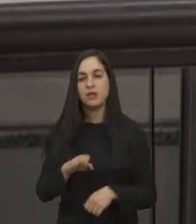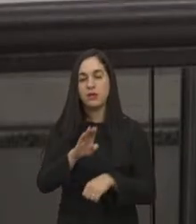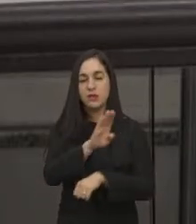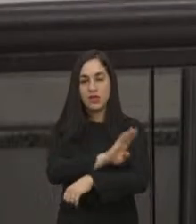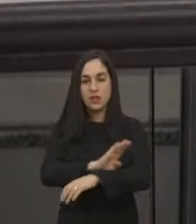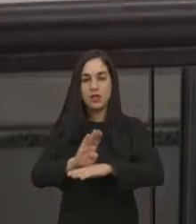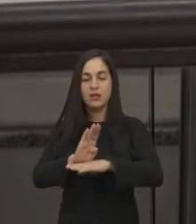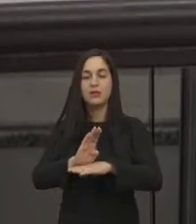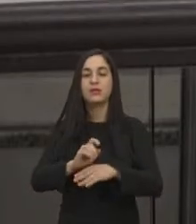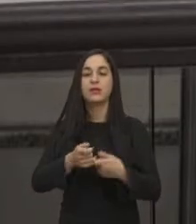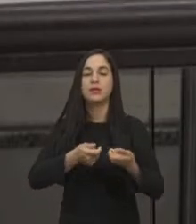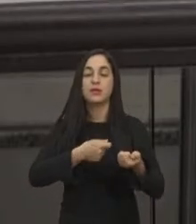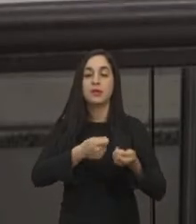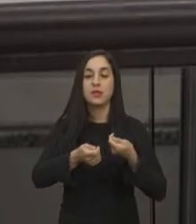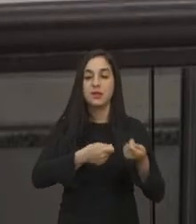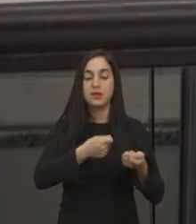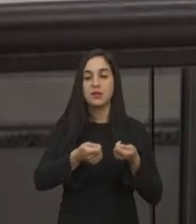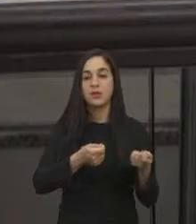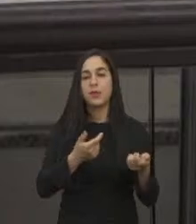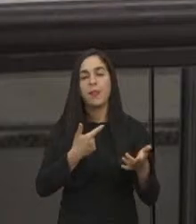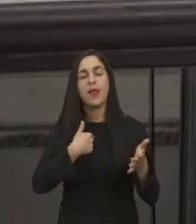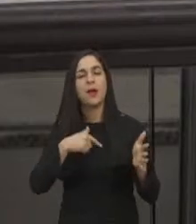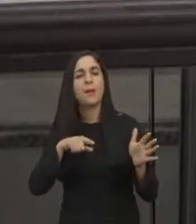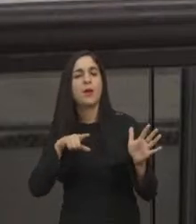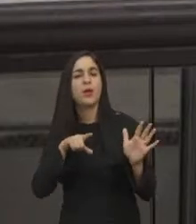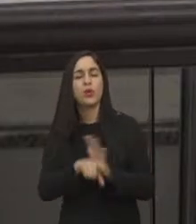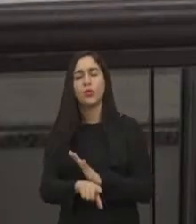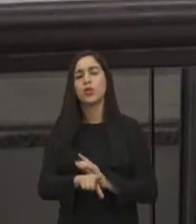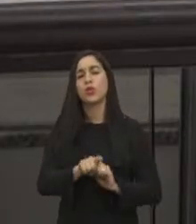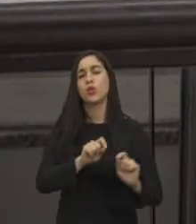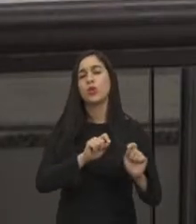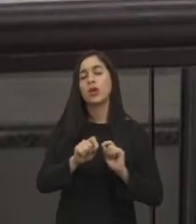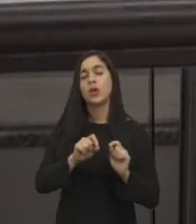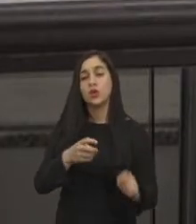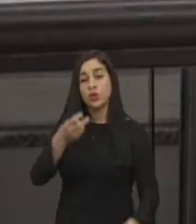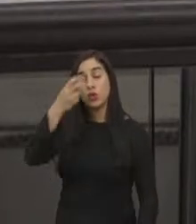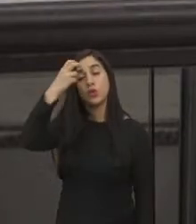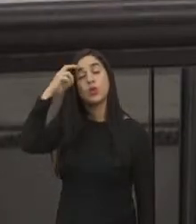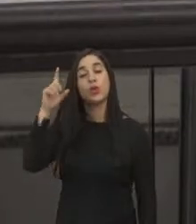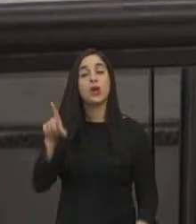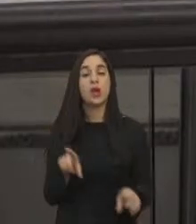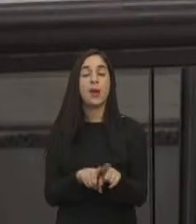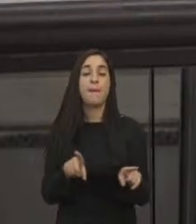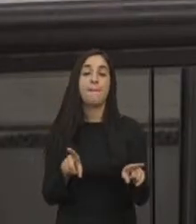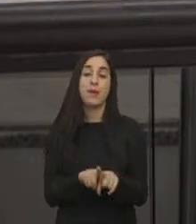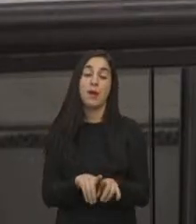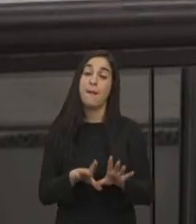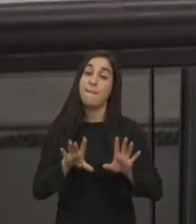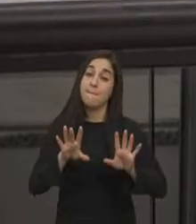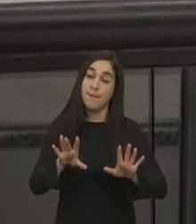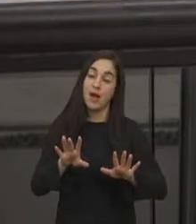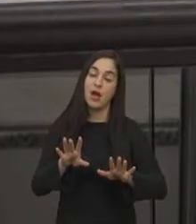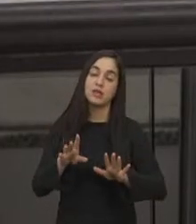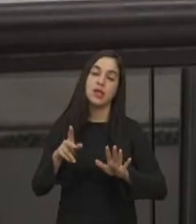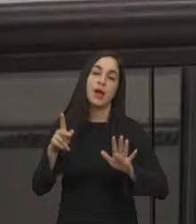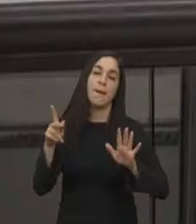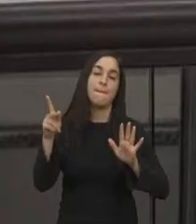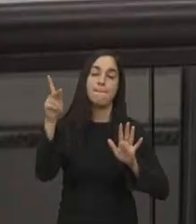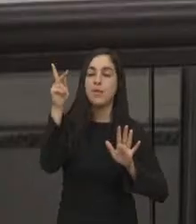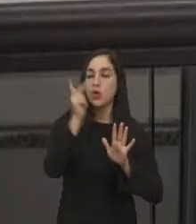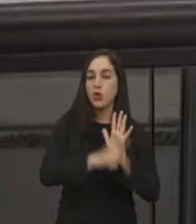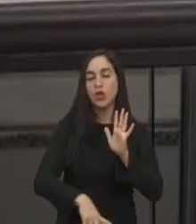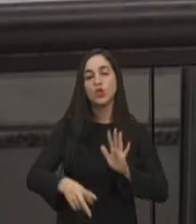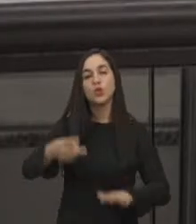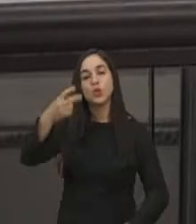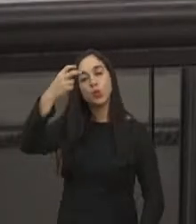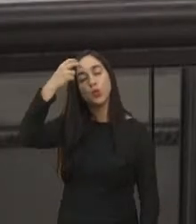E a minha pergunta, né, o meu questionamento seria referente à cultura também, mas em relação a projetos culturais